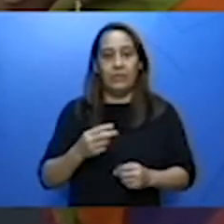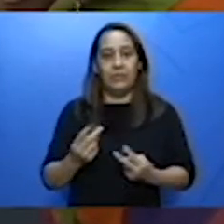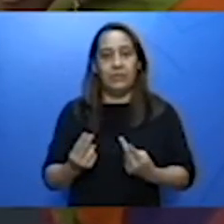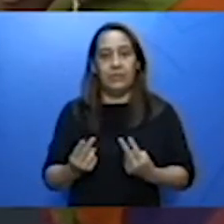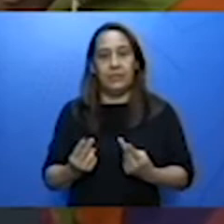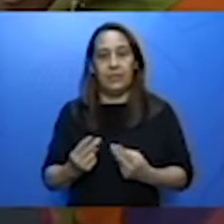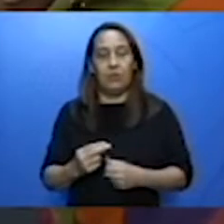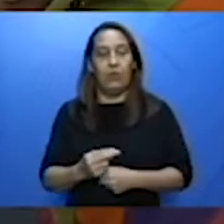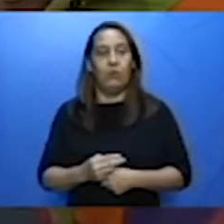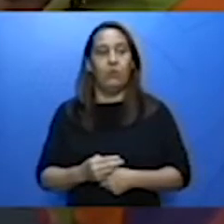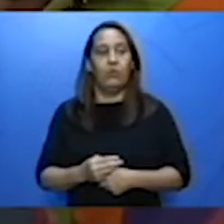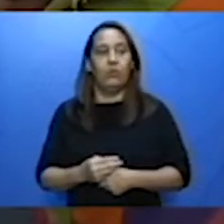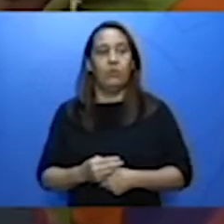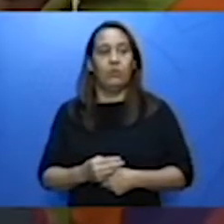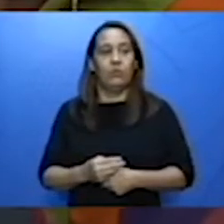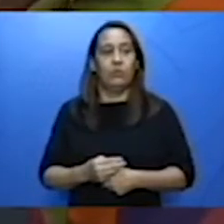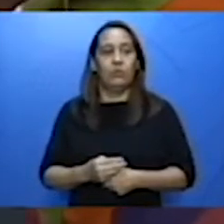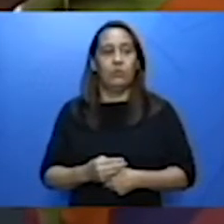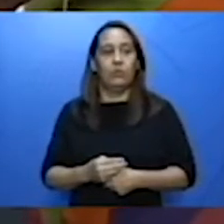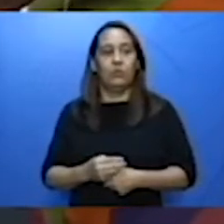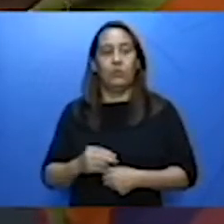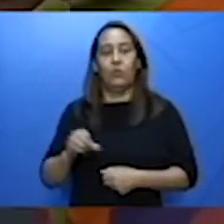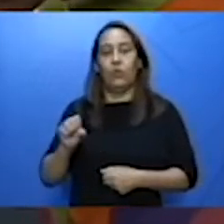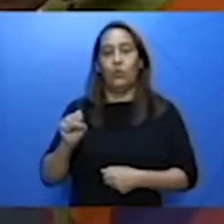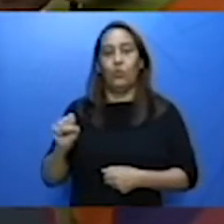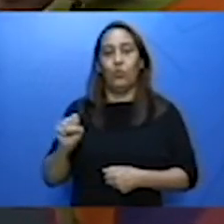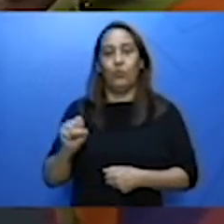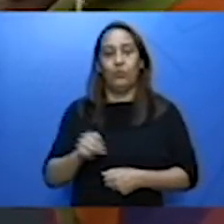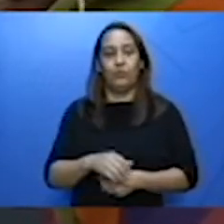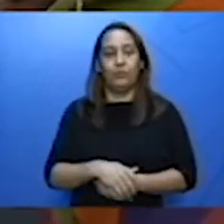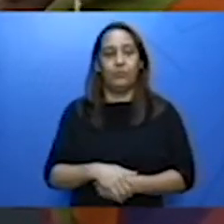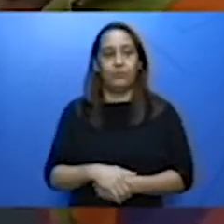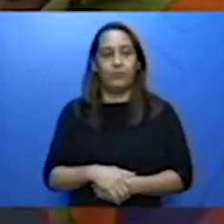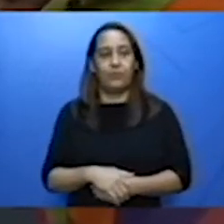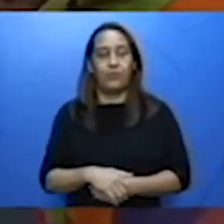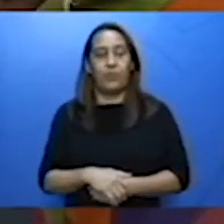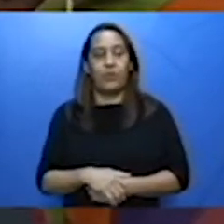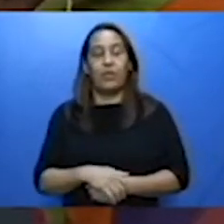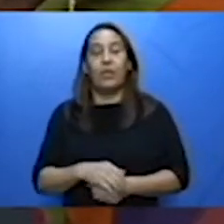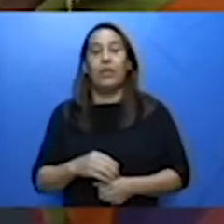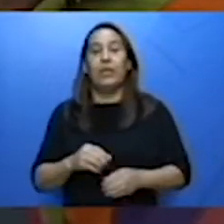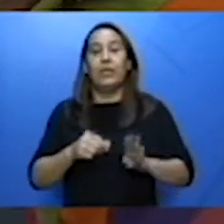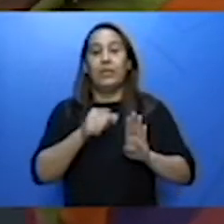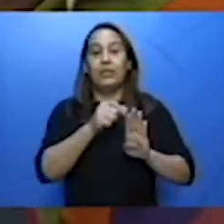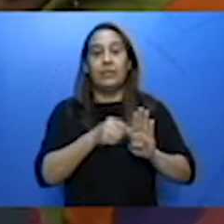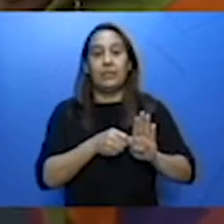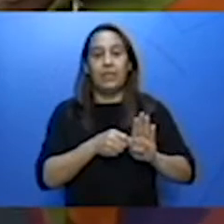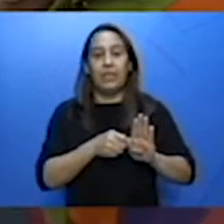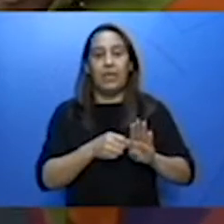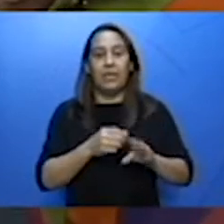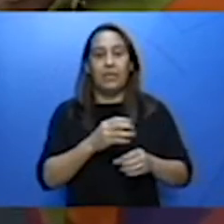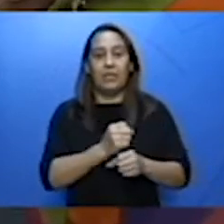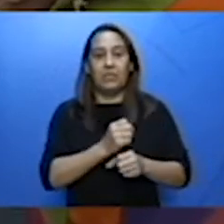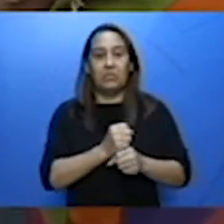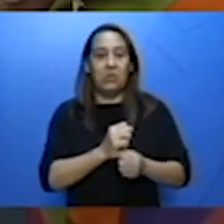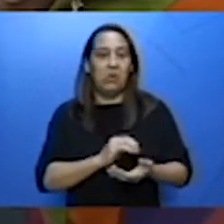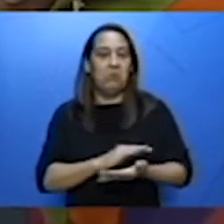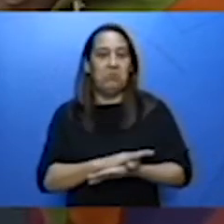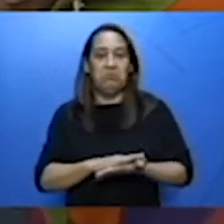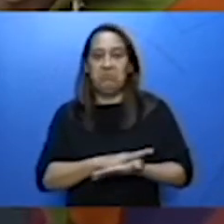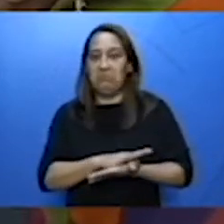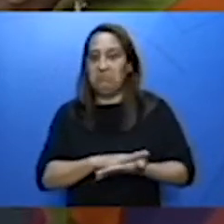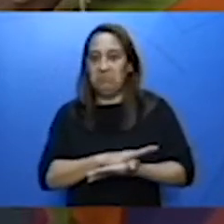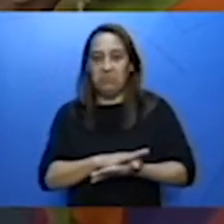5 mais 3, 5. 6, 7, 8. E essa centena aqui, gente, não tem ninguém para somar com